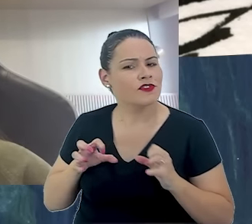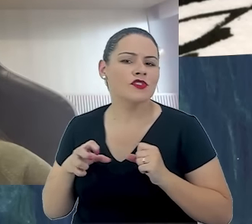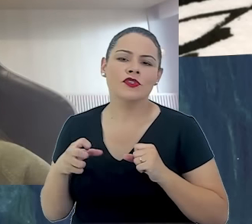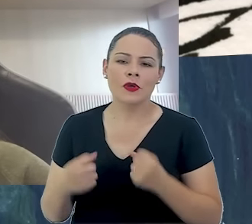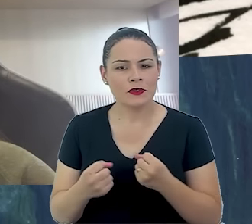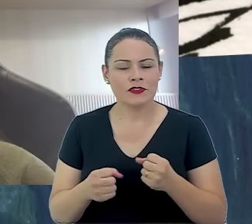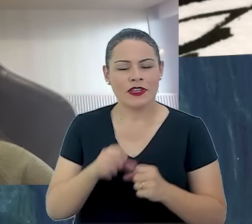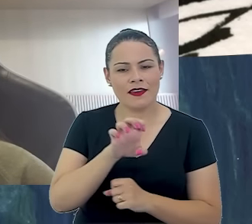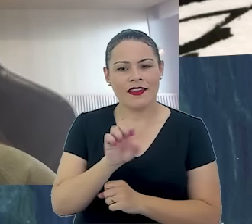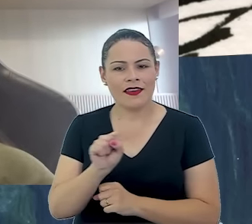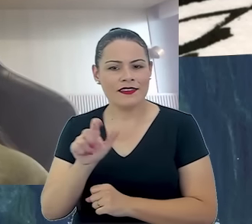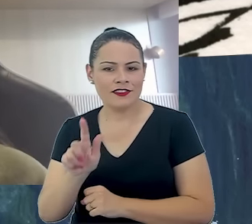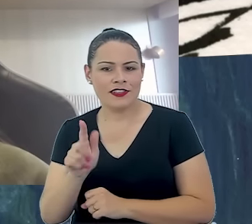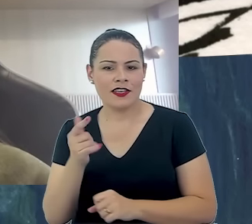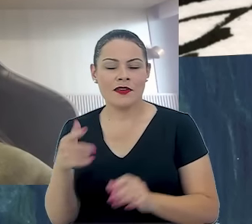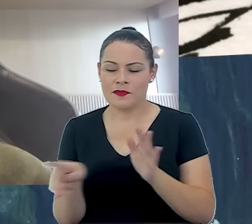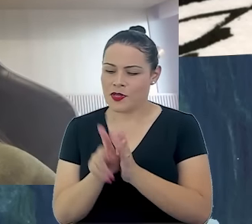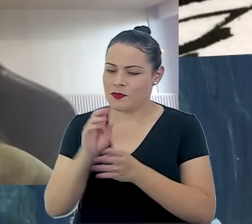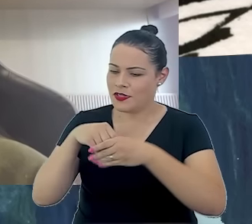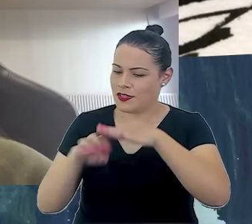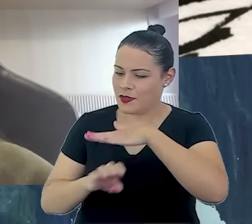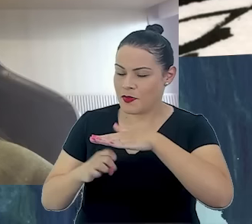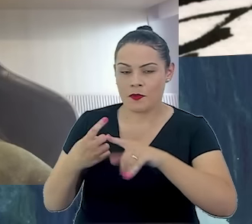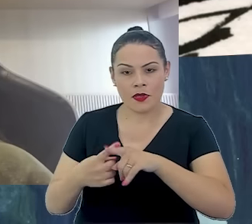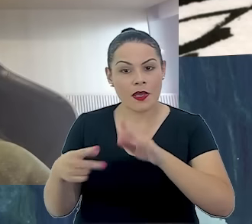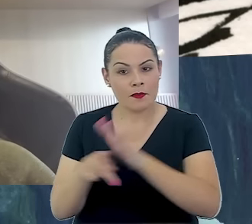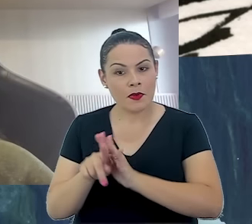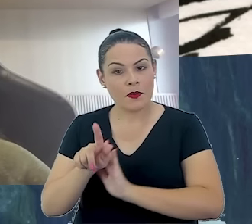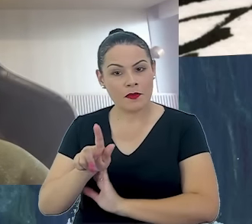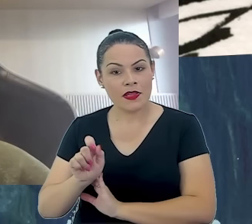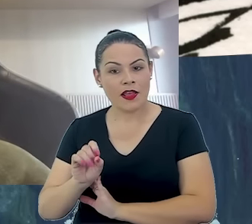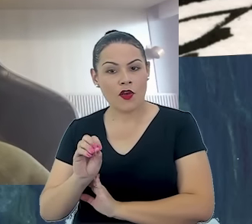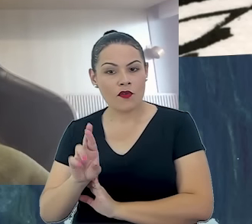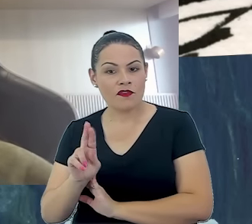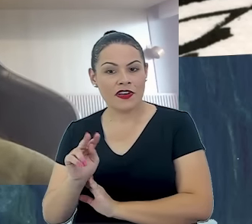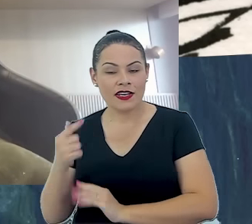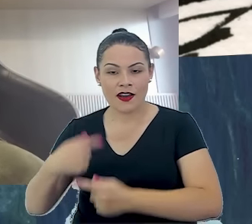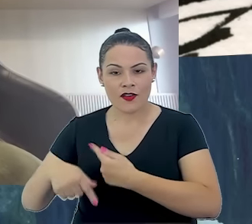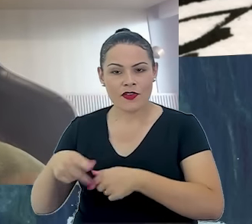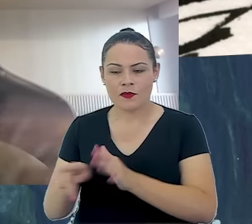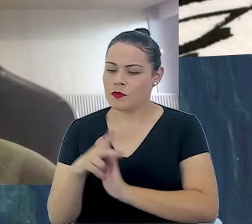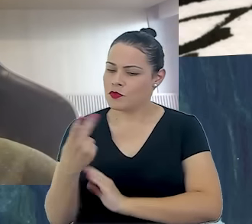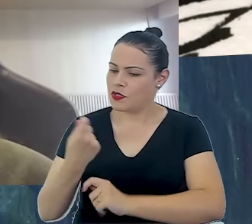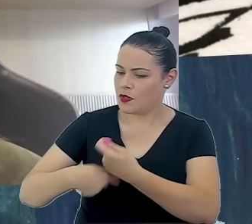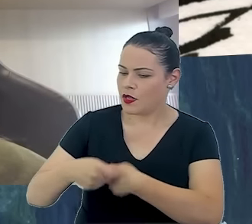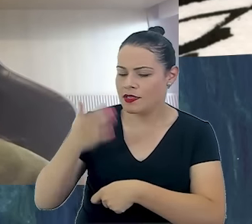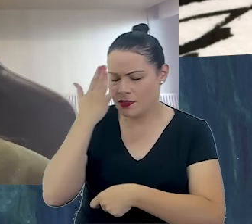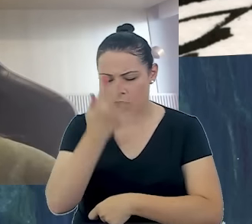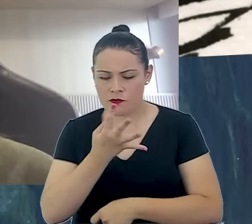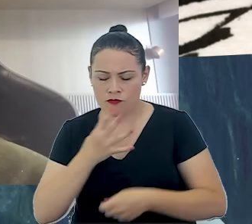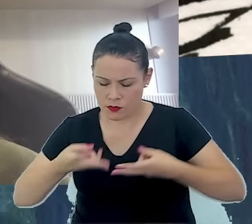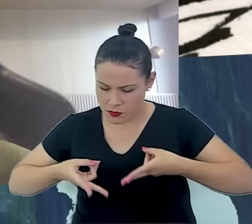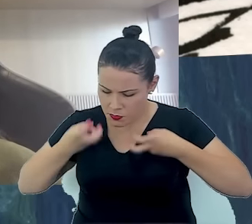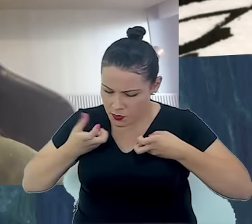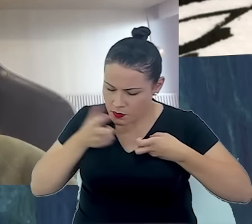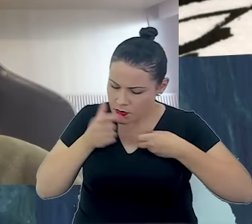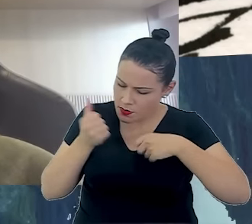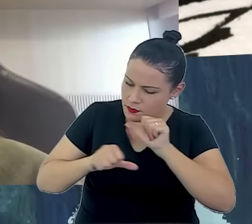engajar no ias de como uma companhia pela própria governança né do seu negócio de se conhecer de